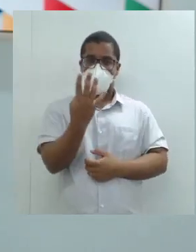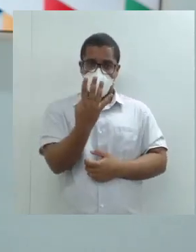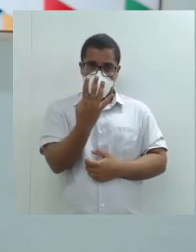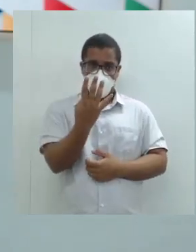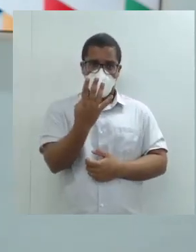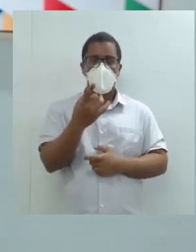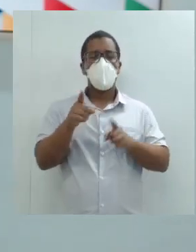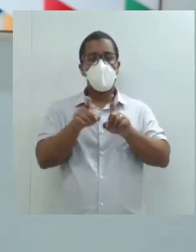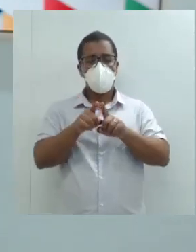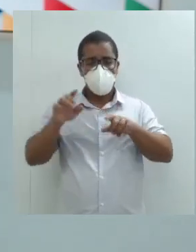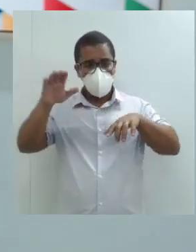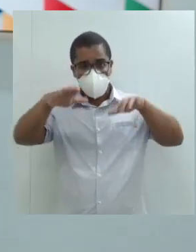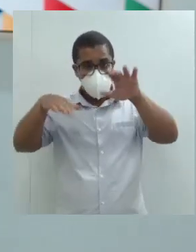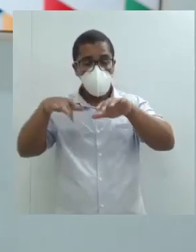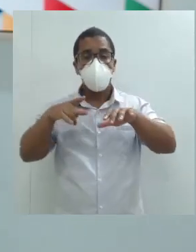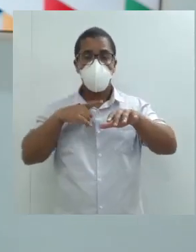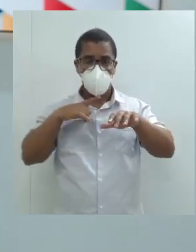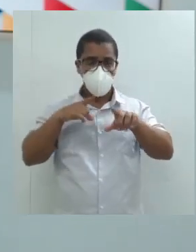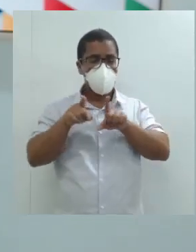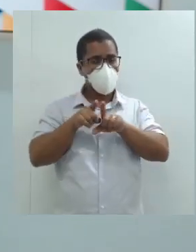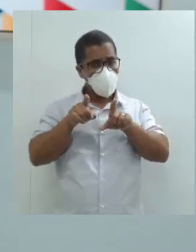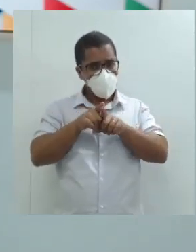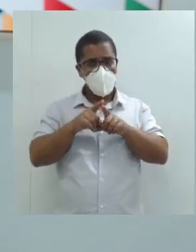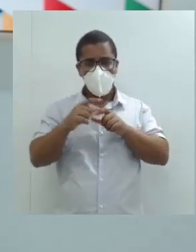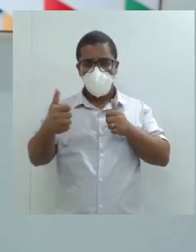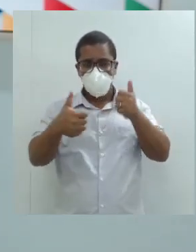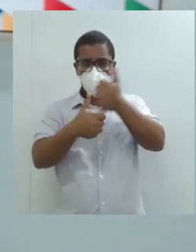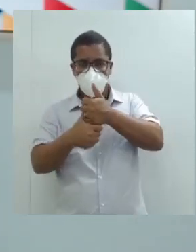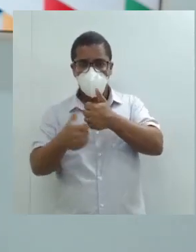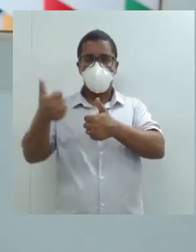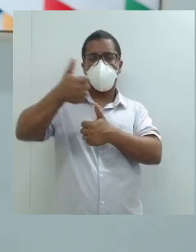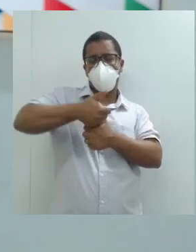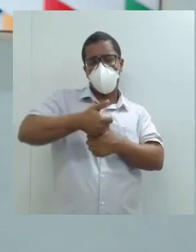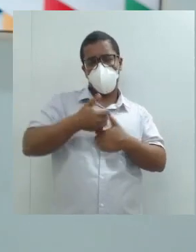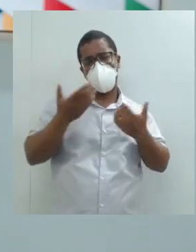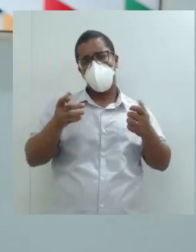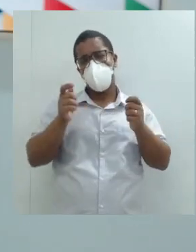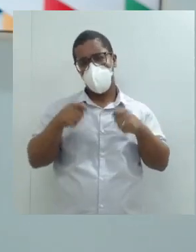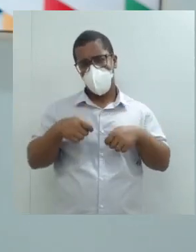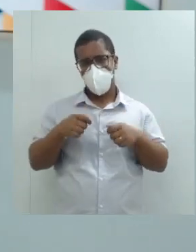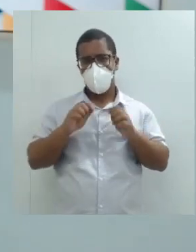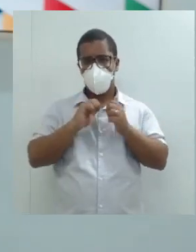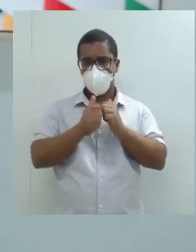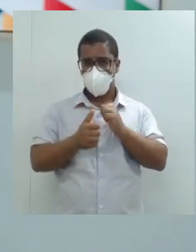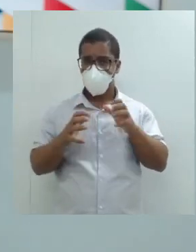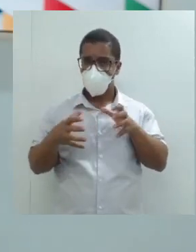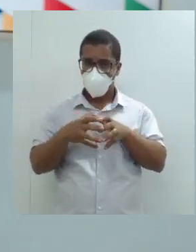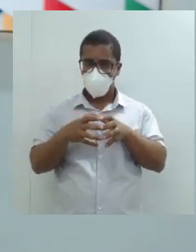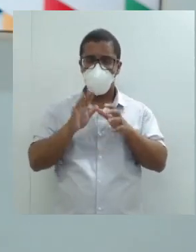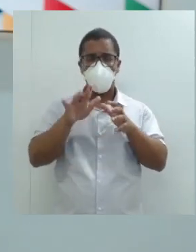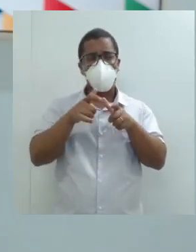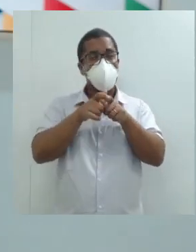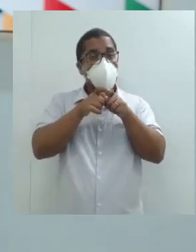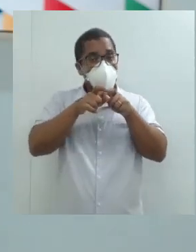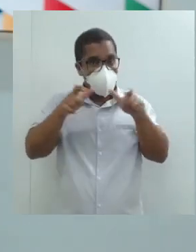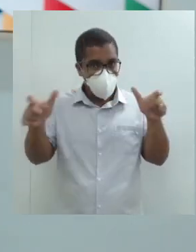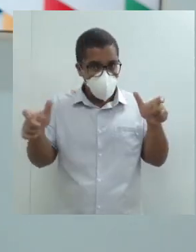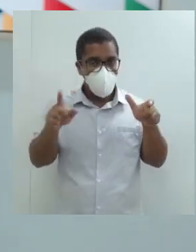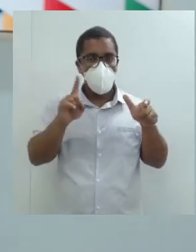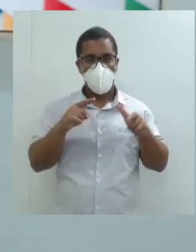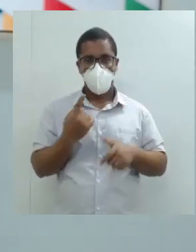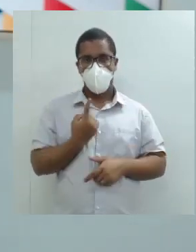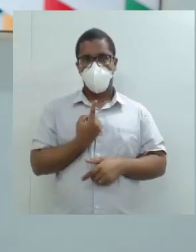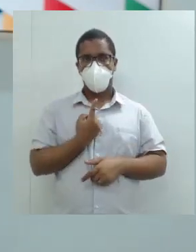natação também tem provas de revezamento, então pode ser considerado também coletivo, ok? mas a grande maioria ela é